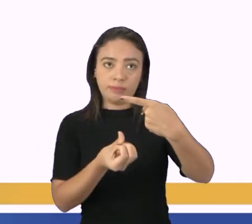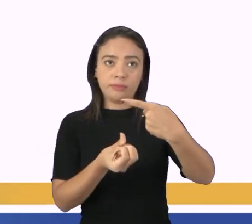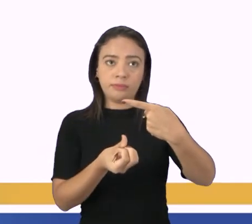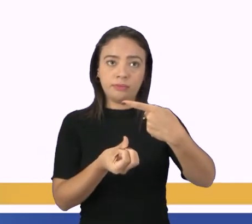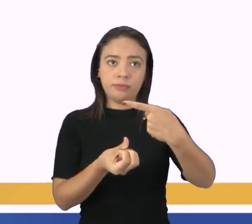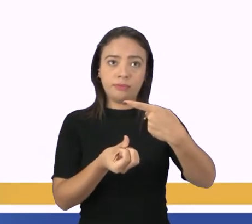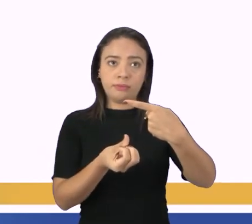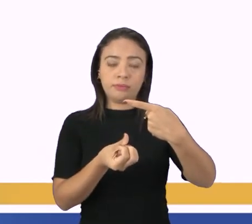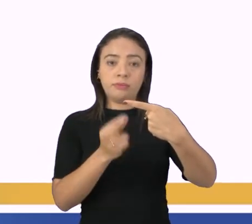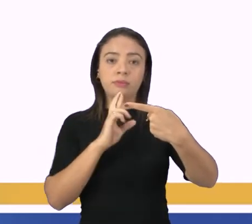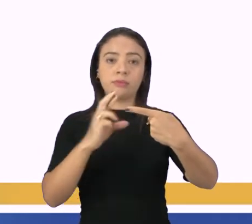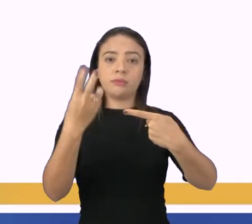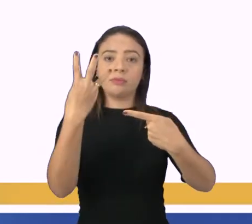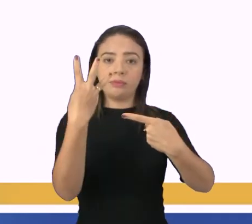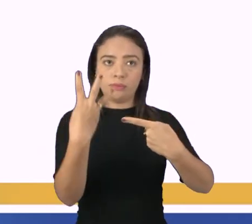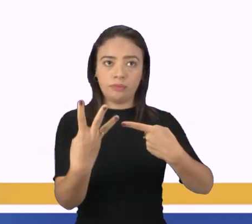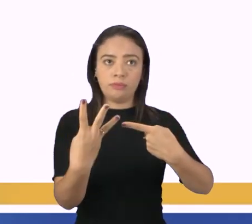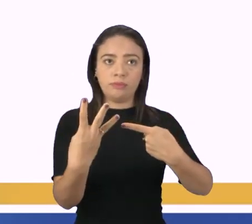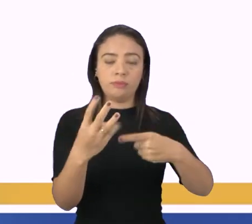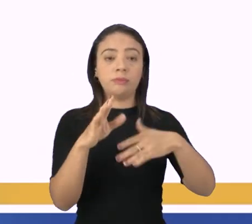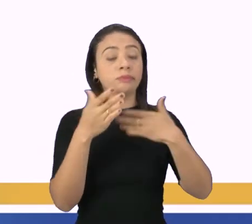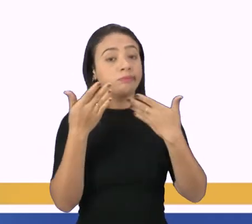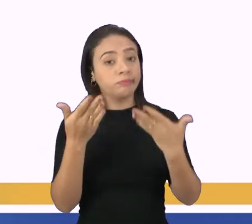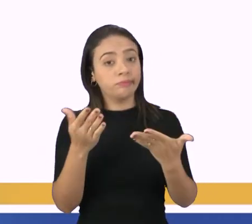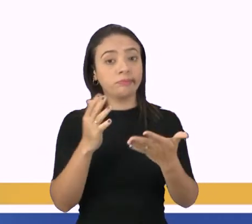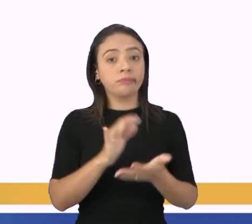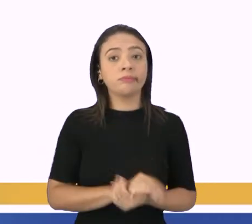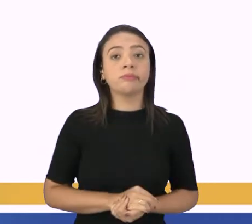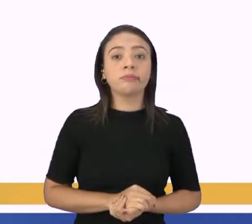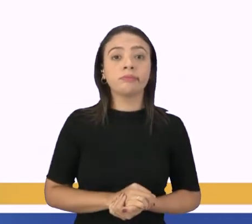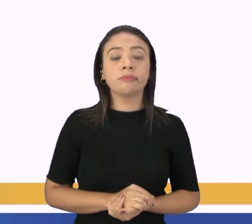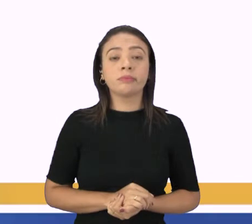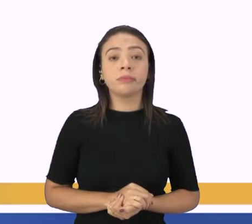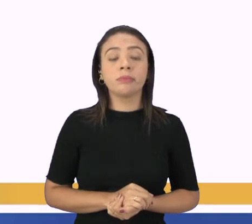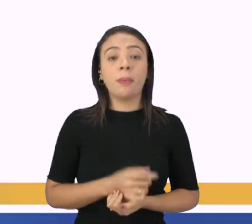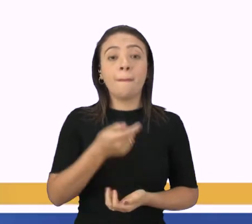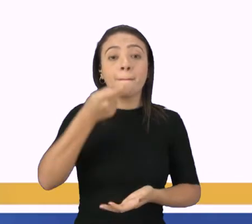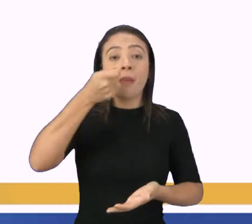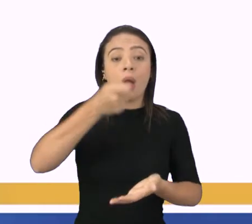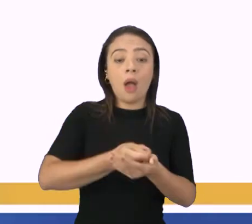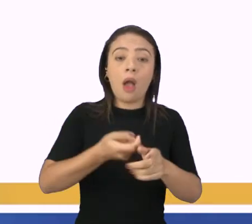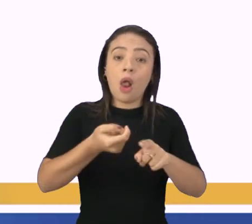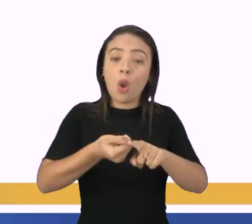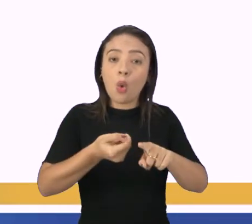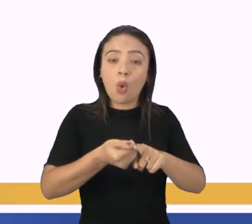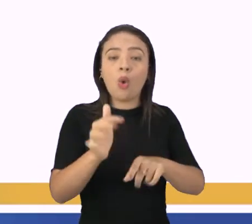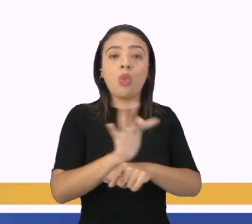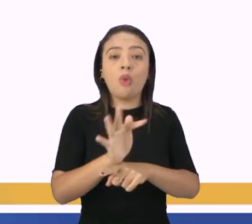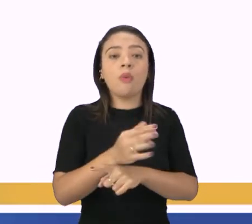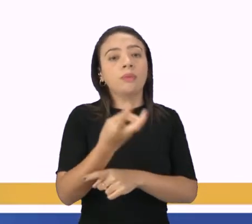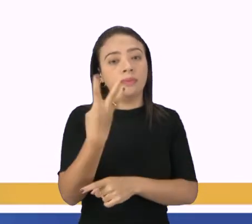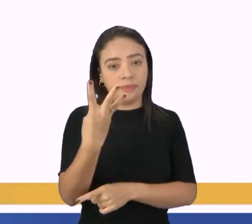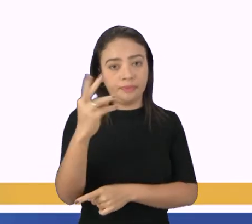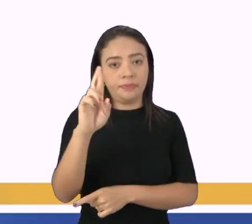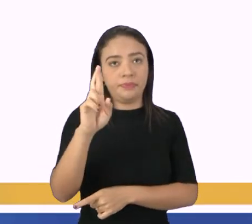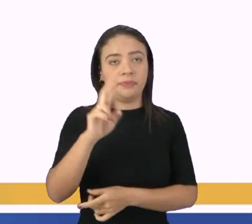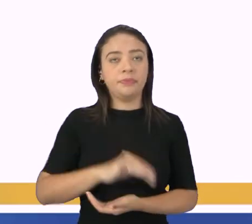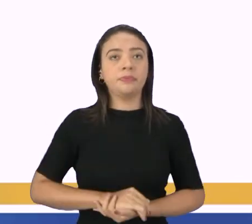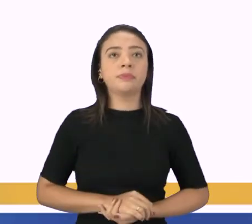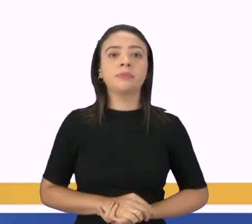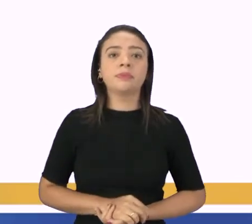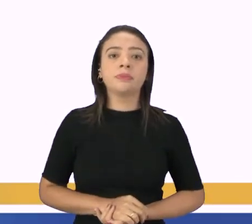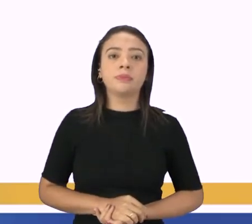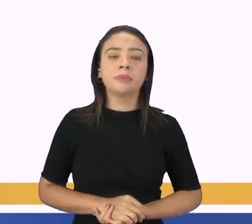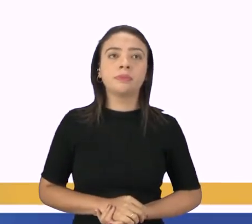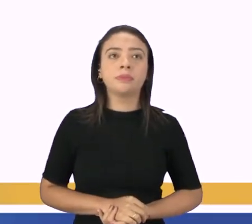6. 18 dividido para 6 é 3. Então, o preço do aluguel do filme é R$3. Ok?